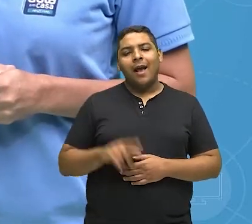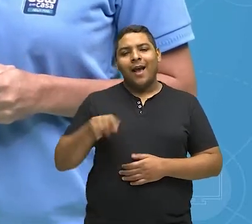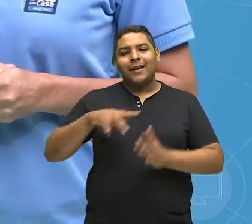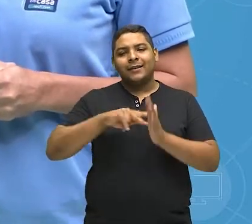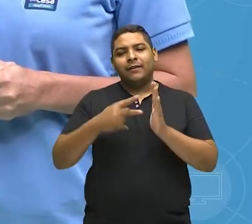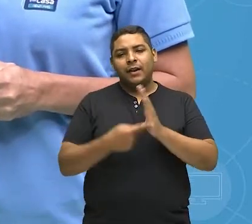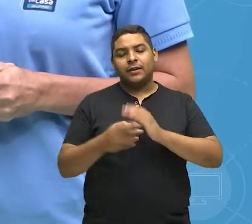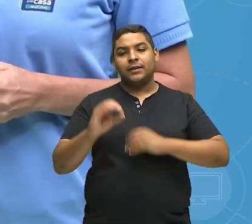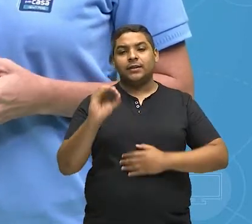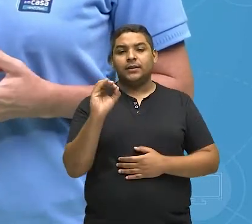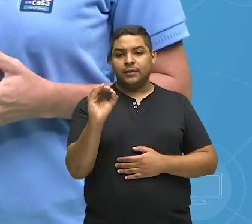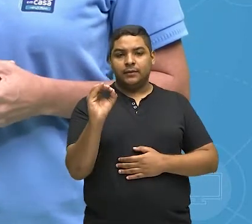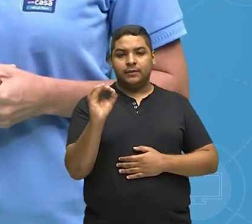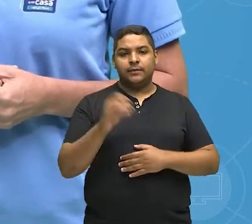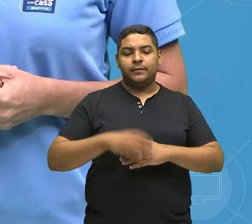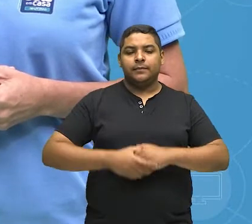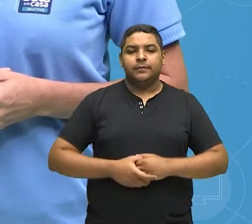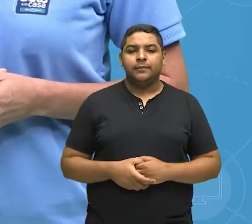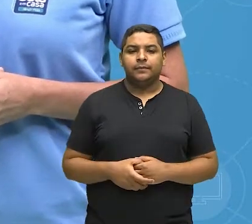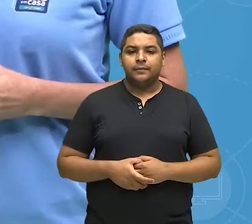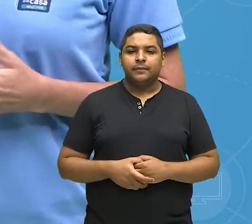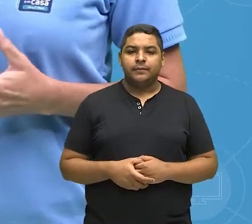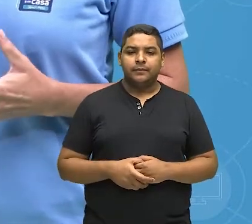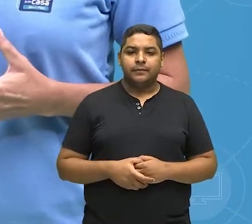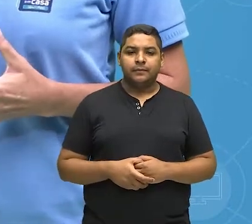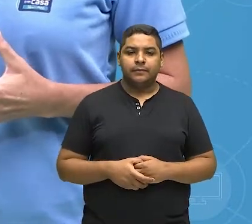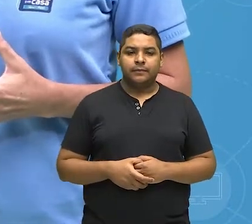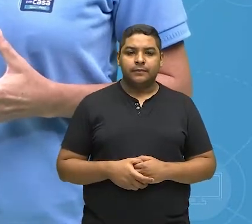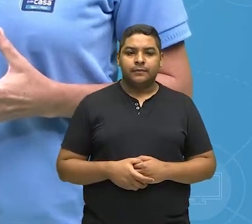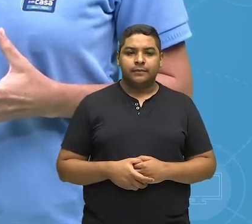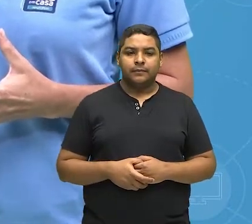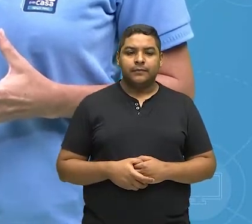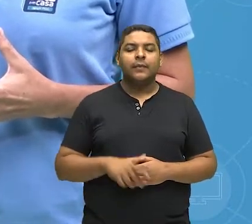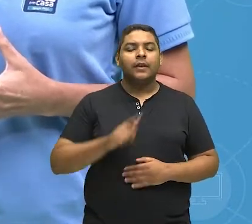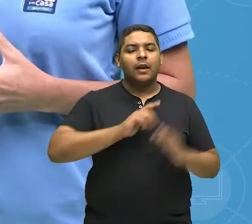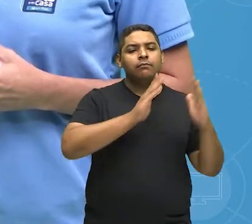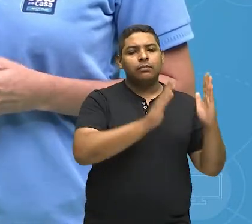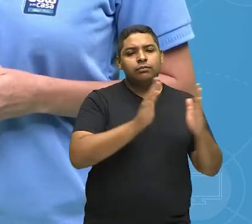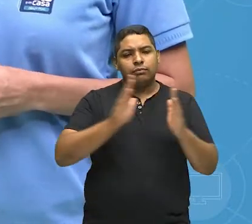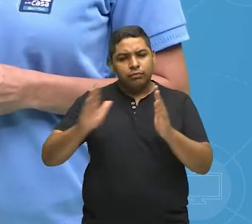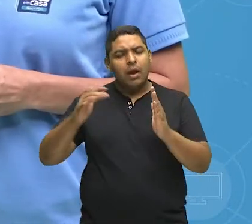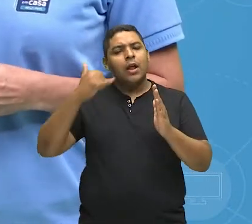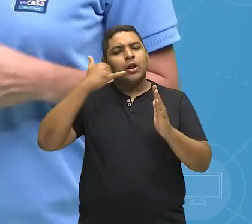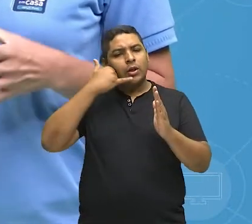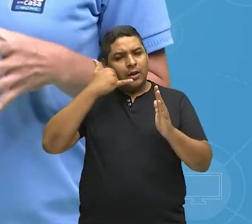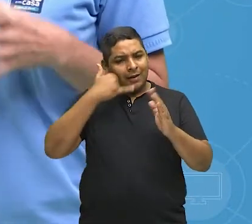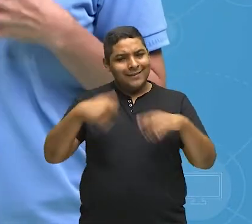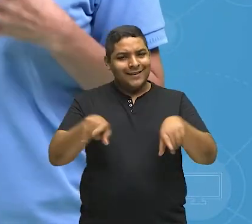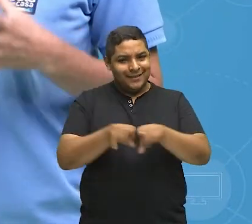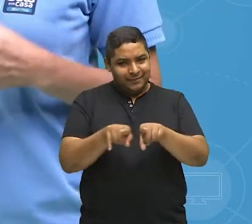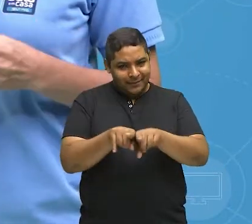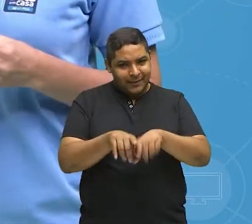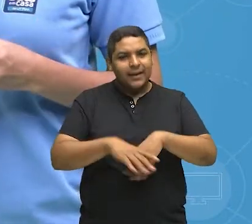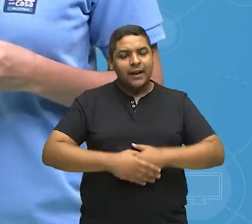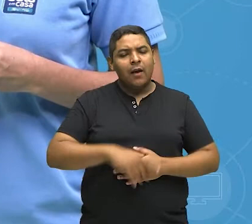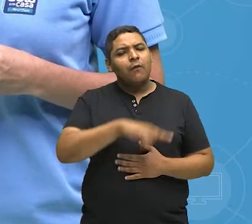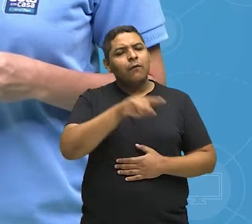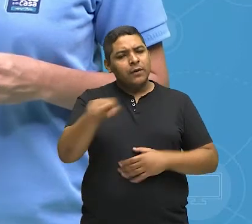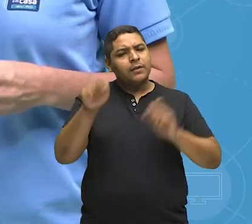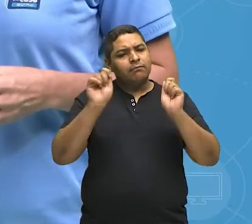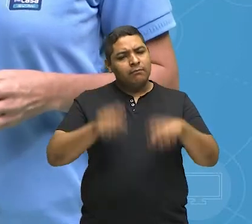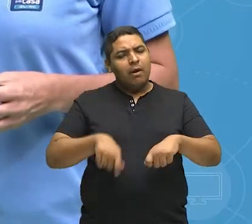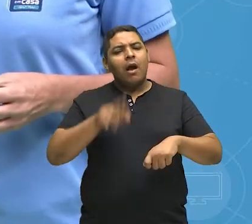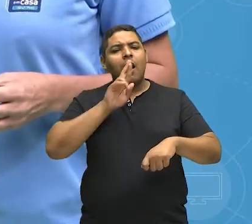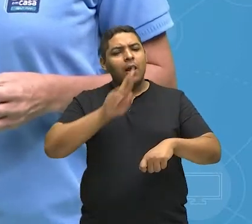bem? Vamos ao próximo. Aqui nós temos uma sequência de números também, certo? Que você pode responder na mesma